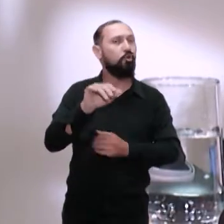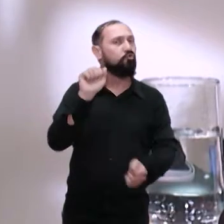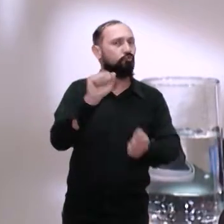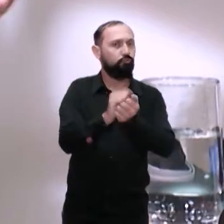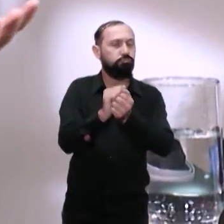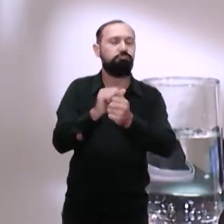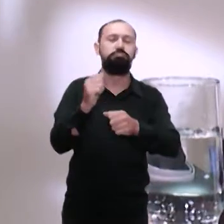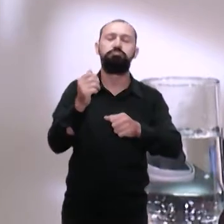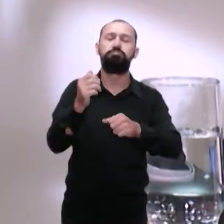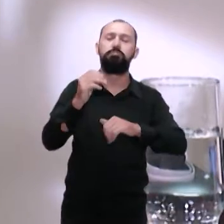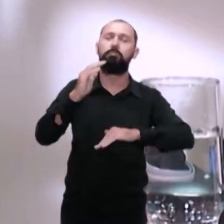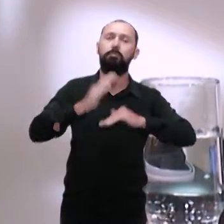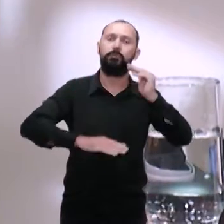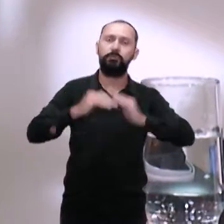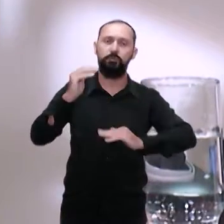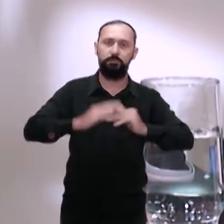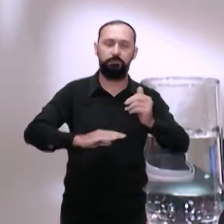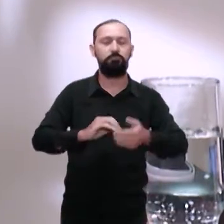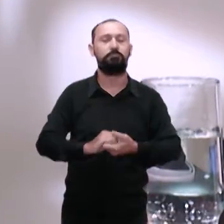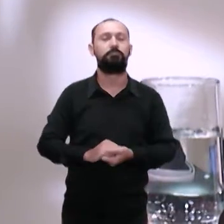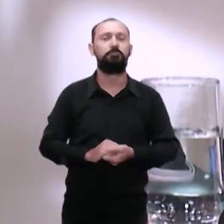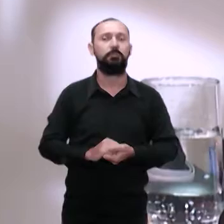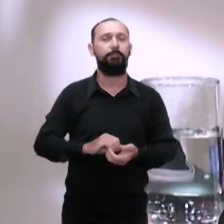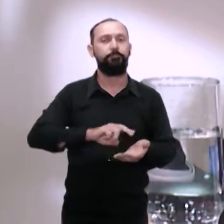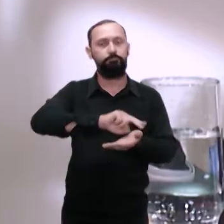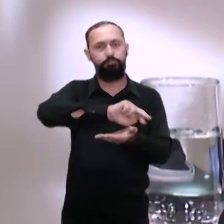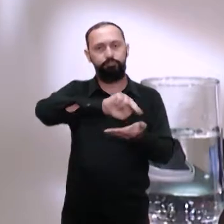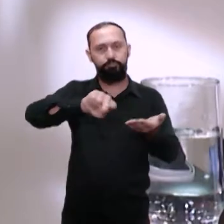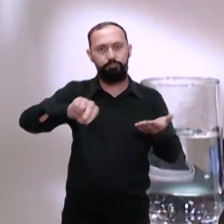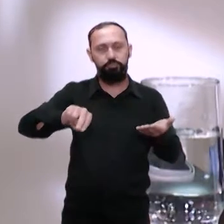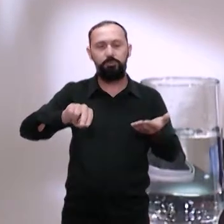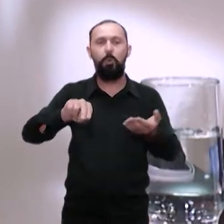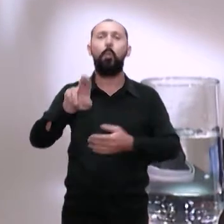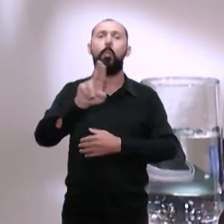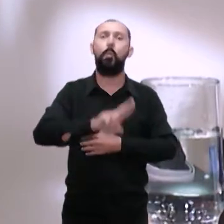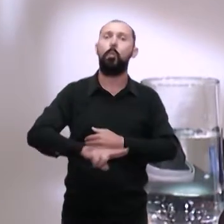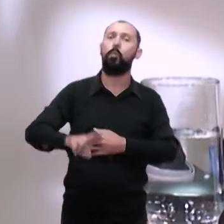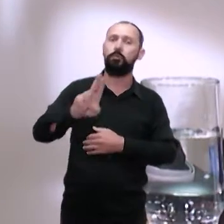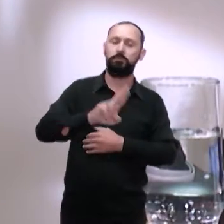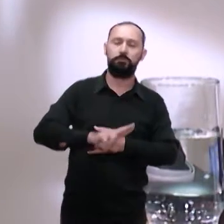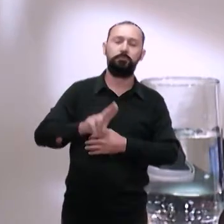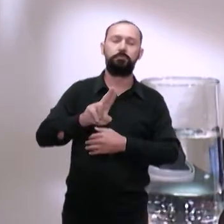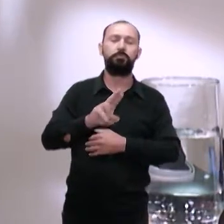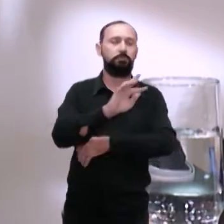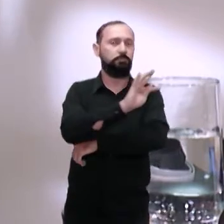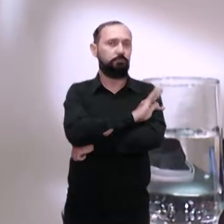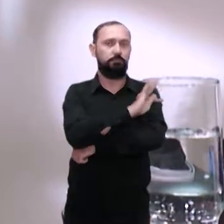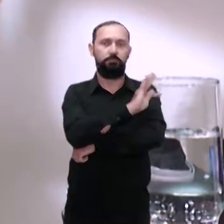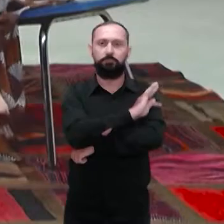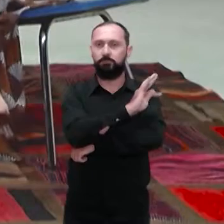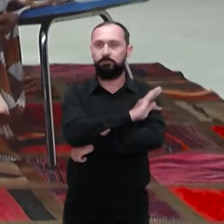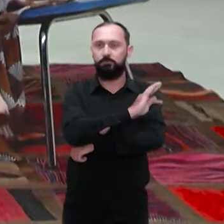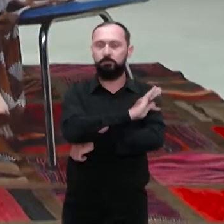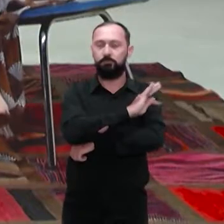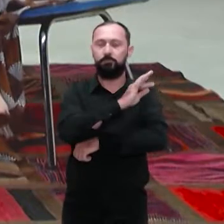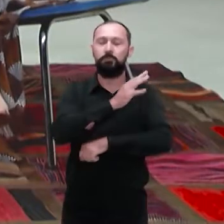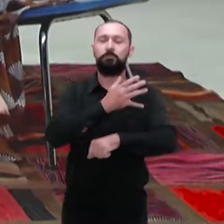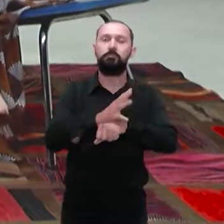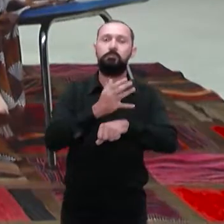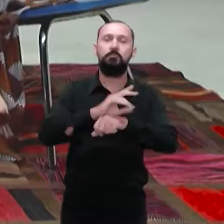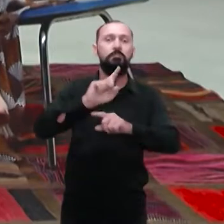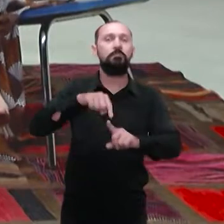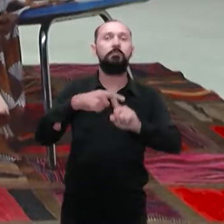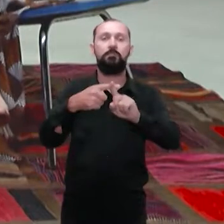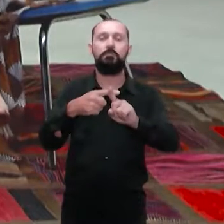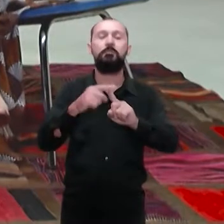profissional, Ana. Como eu te falei, aqui no Brasil, profissionais diversos se utilizam do